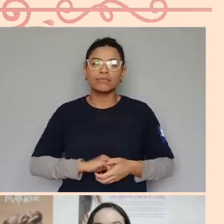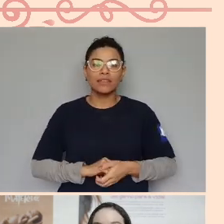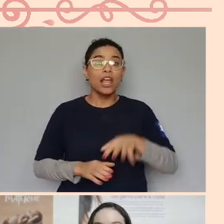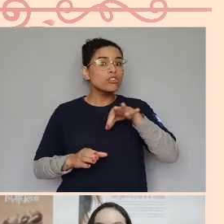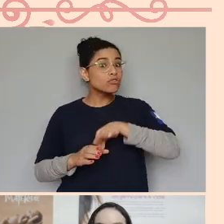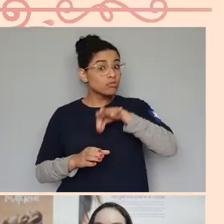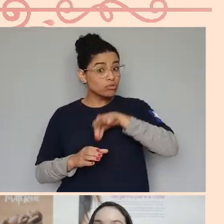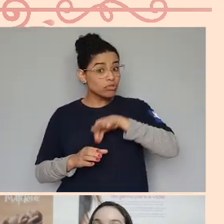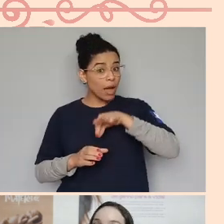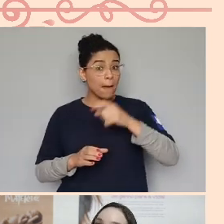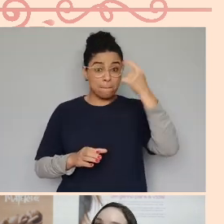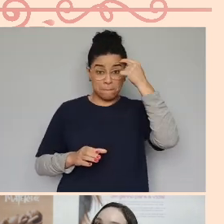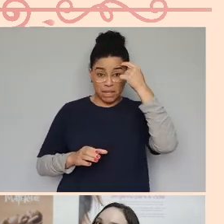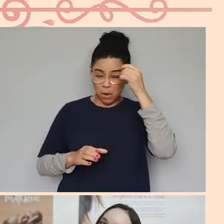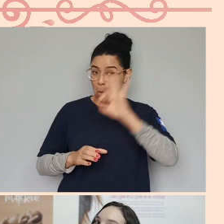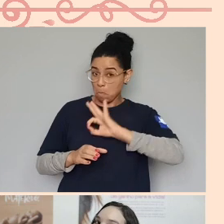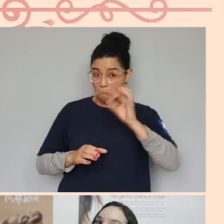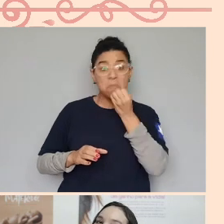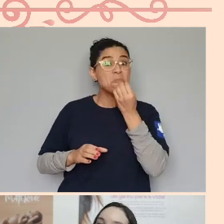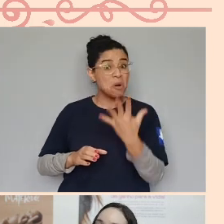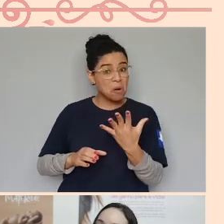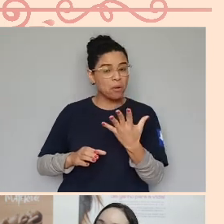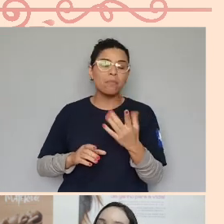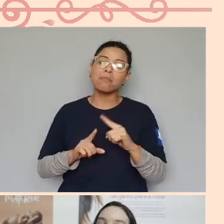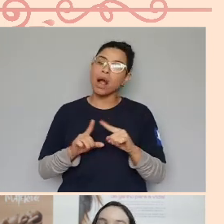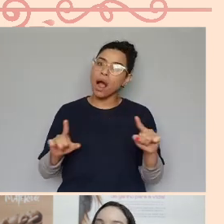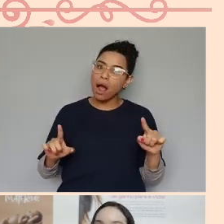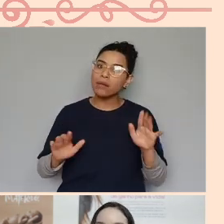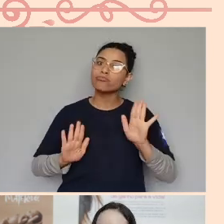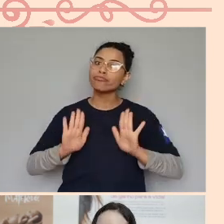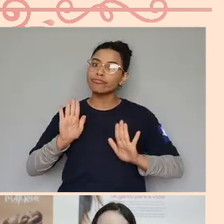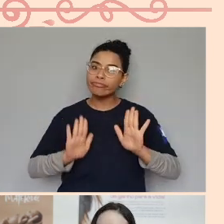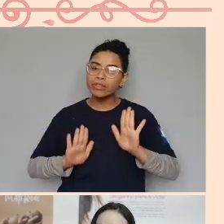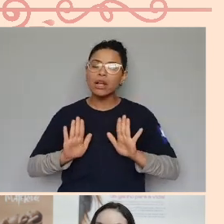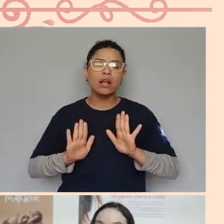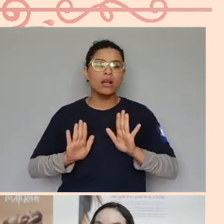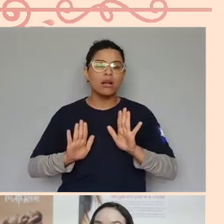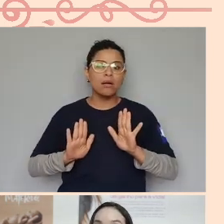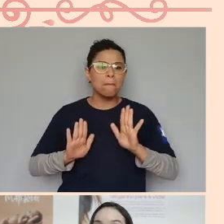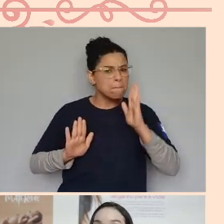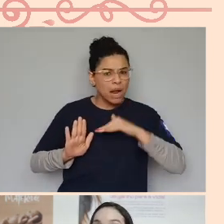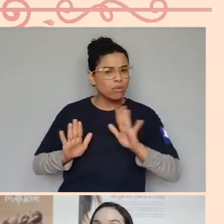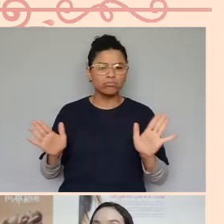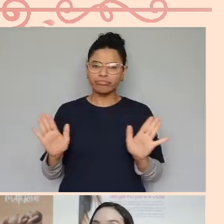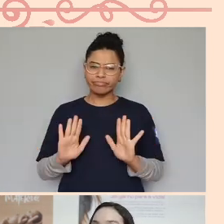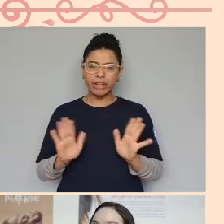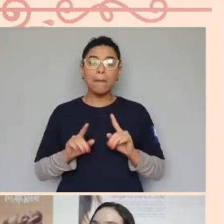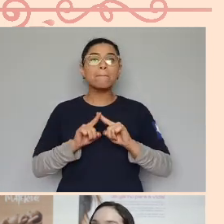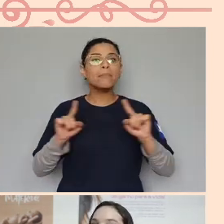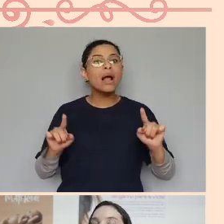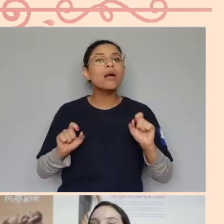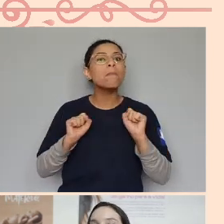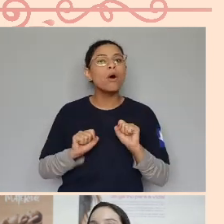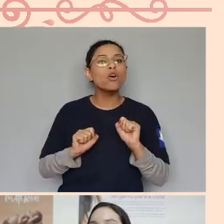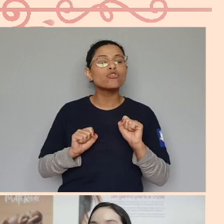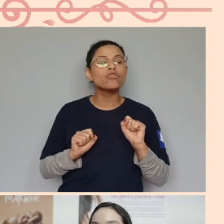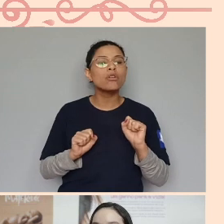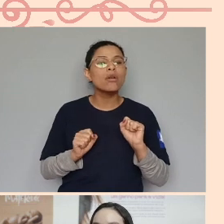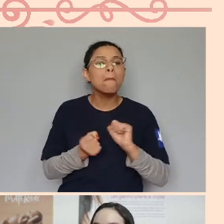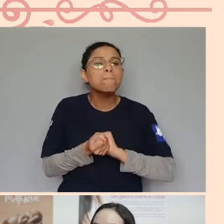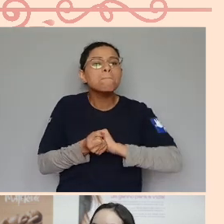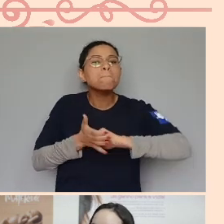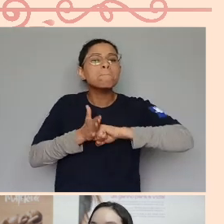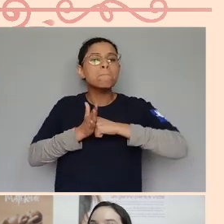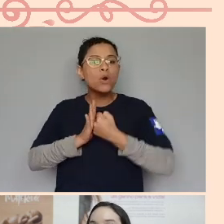que todo mundo acha que são tão bons, não são tão bons assim. Não porque eles fazem mal, mas o chá ele pode quelar alguns nutrientes,